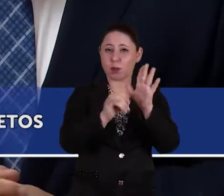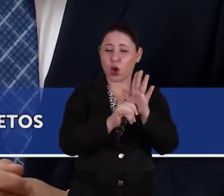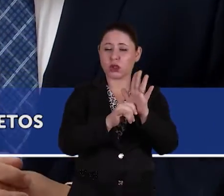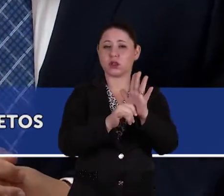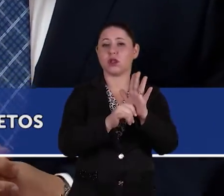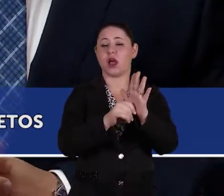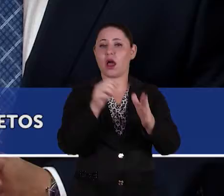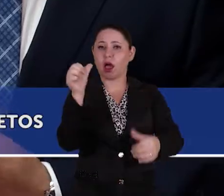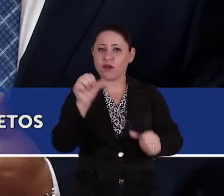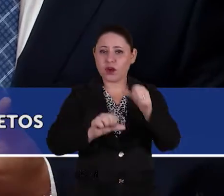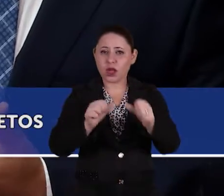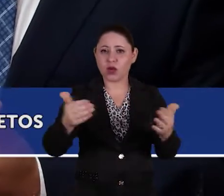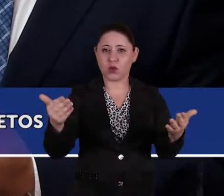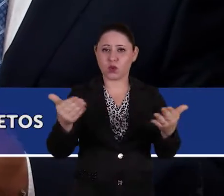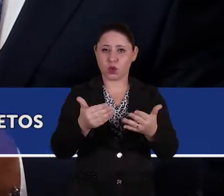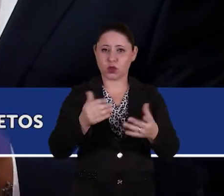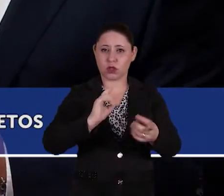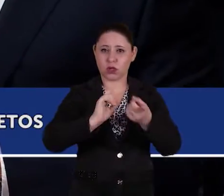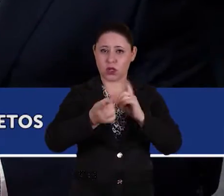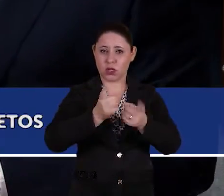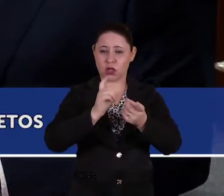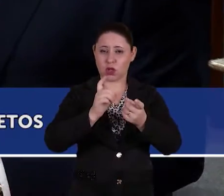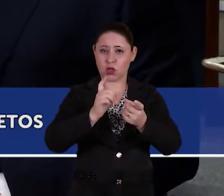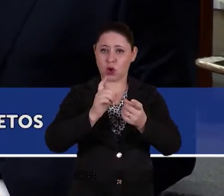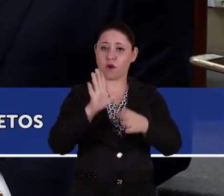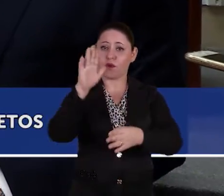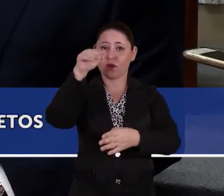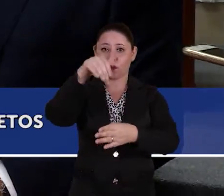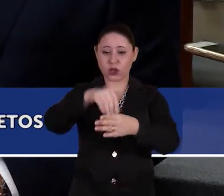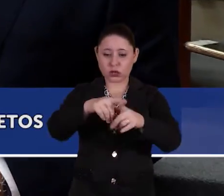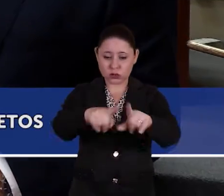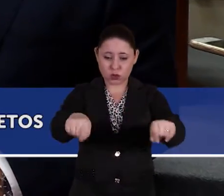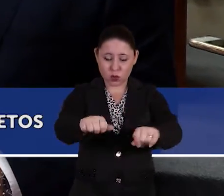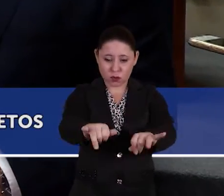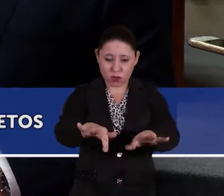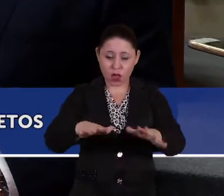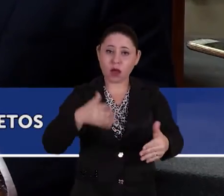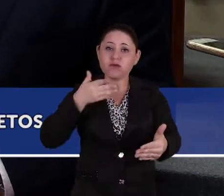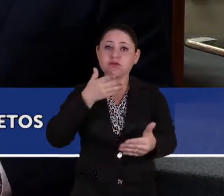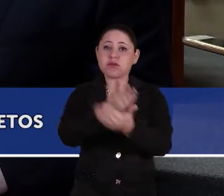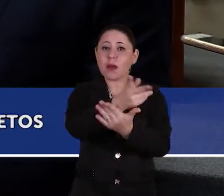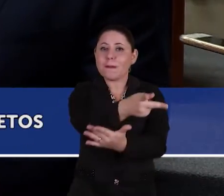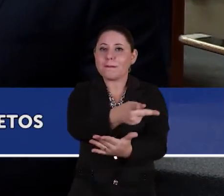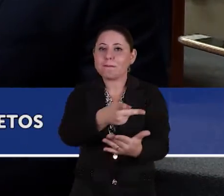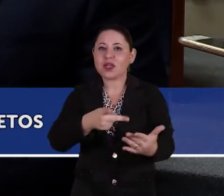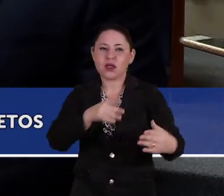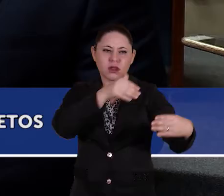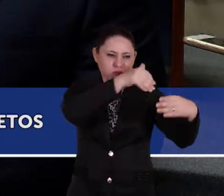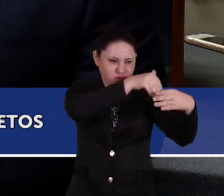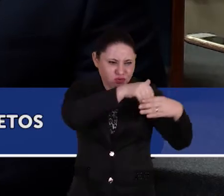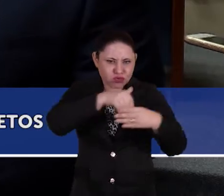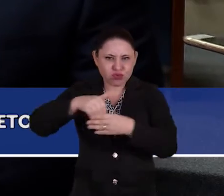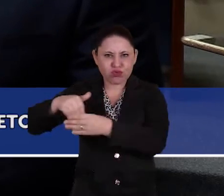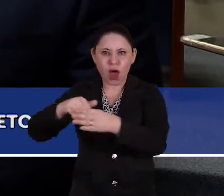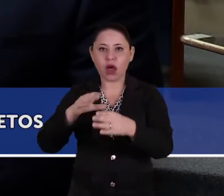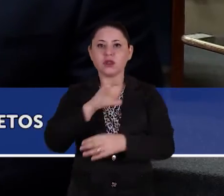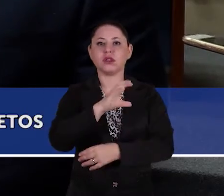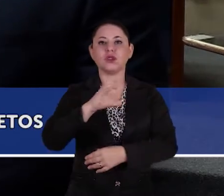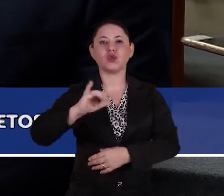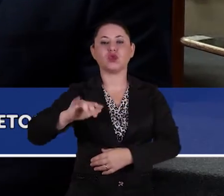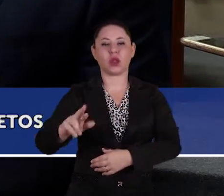analisadas durante a reunião de hoje seguem para votação em plenário com um parecer favorável por unanimidade da